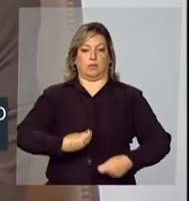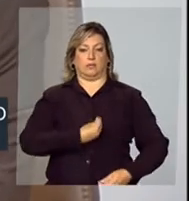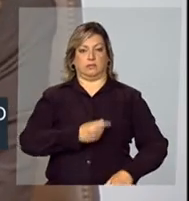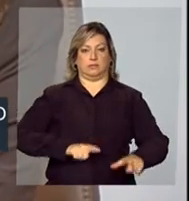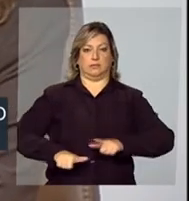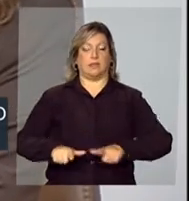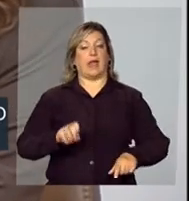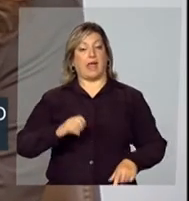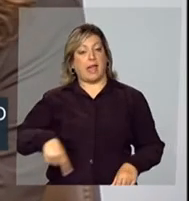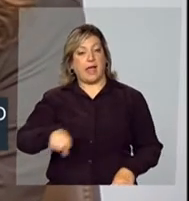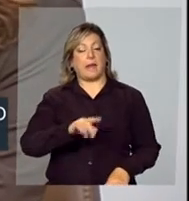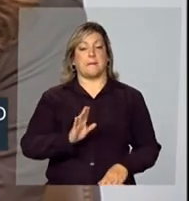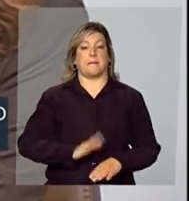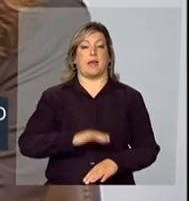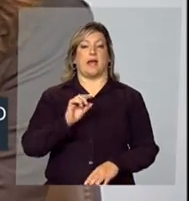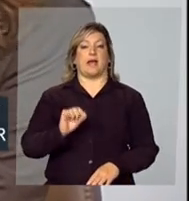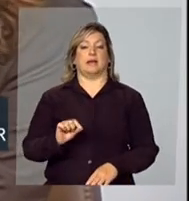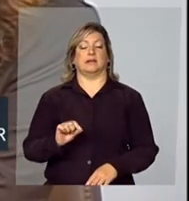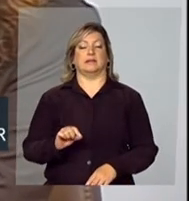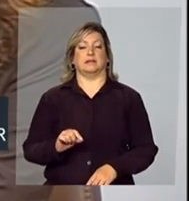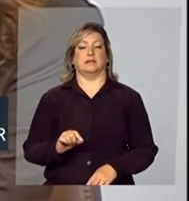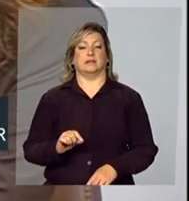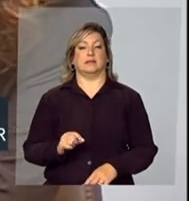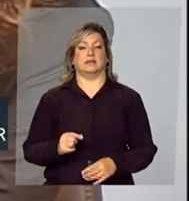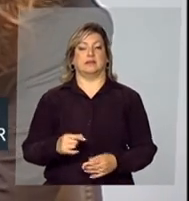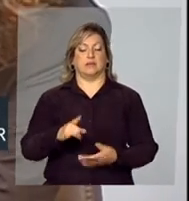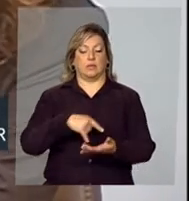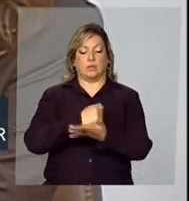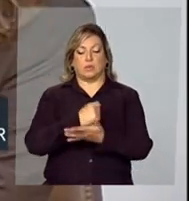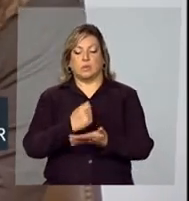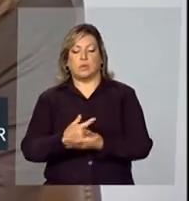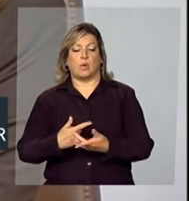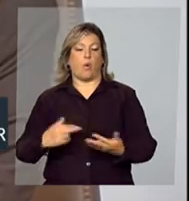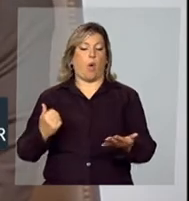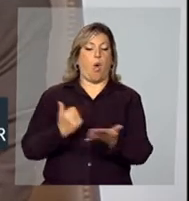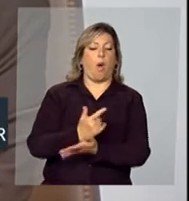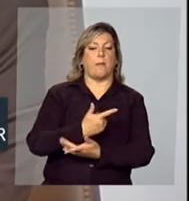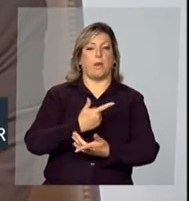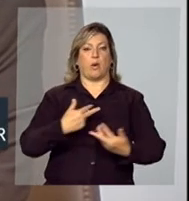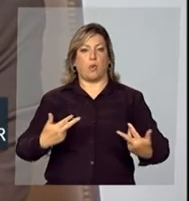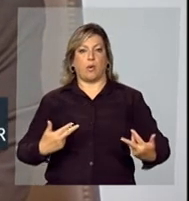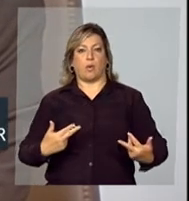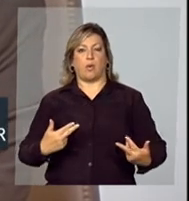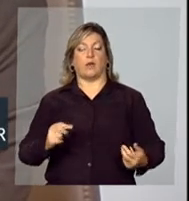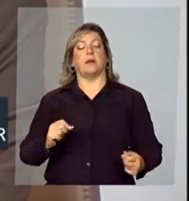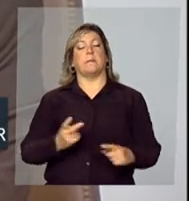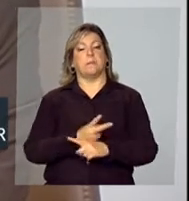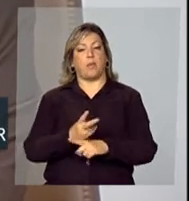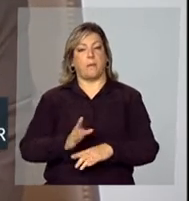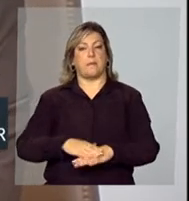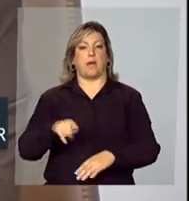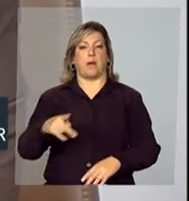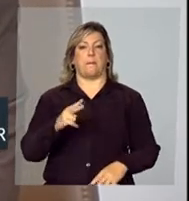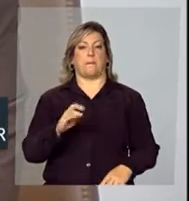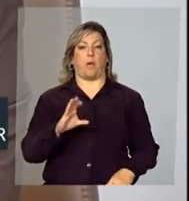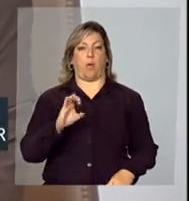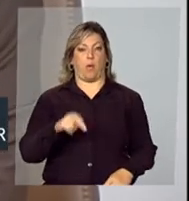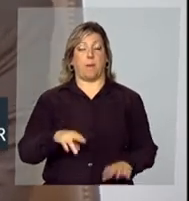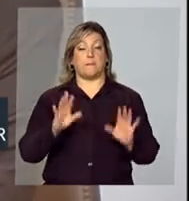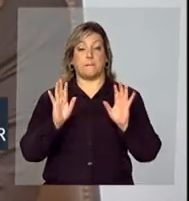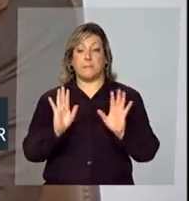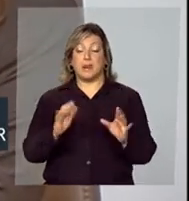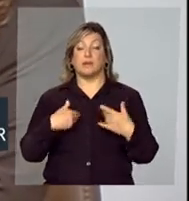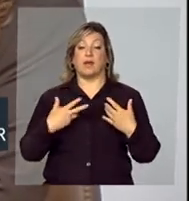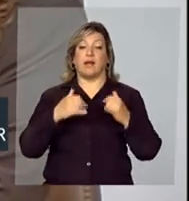é a que mais contrata compra consome e naturalmente quem mais procura os percursos mas eu queria chamar atenção